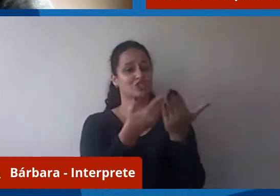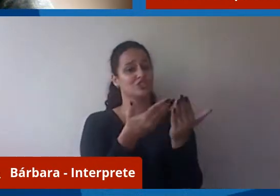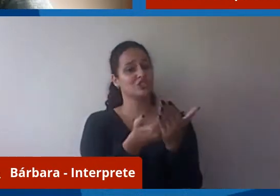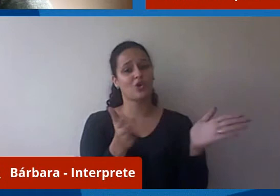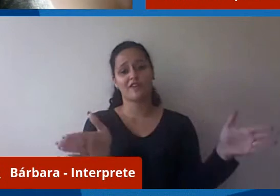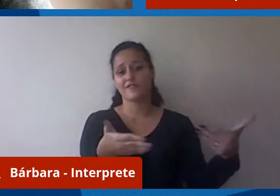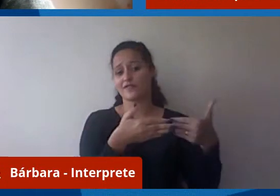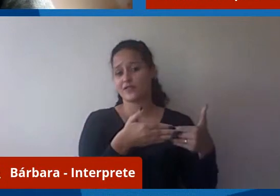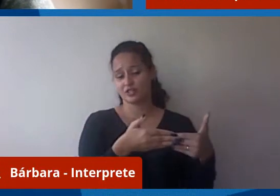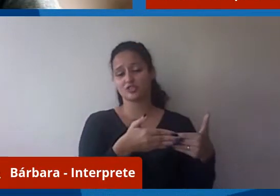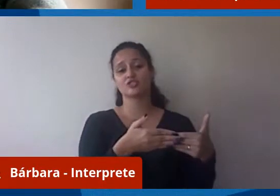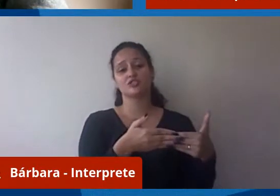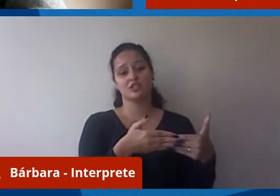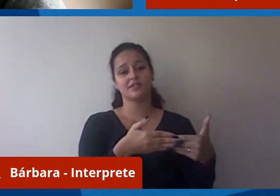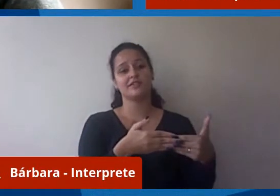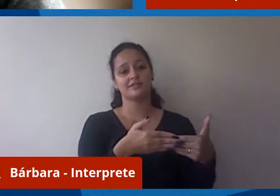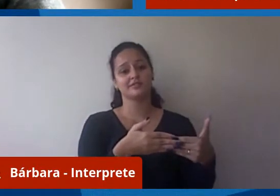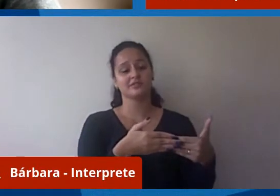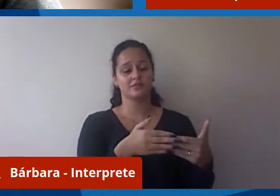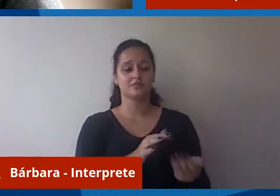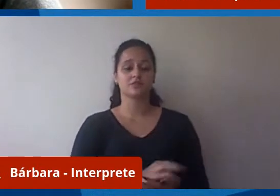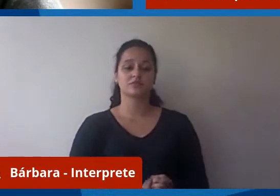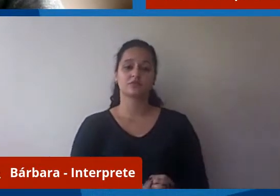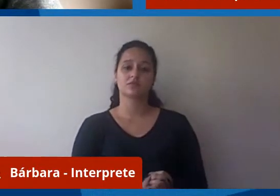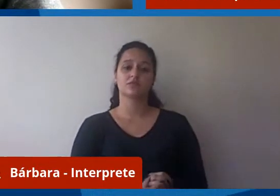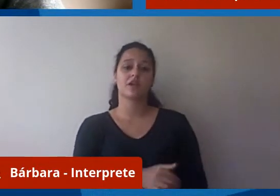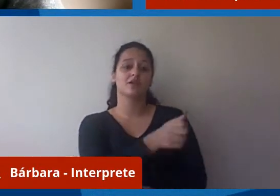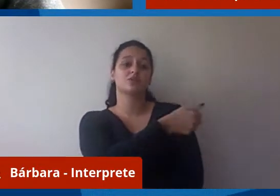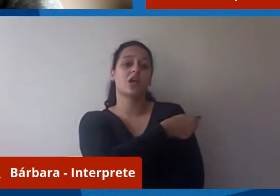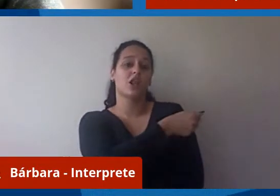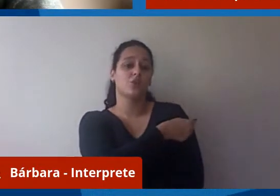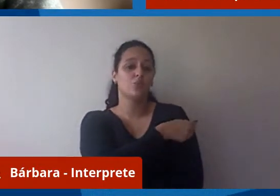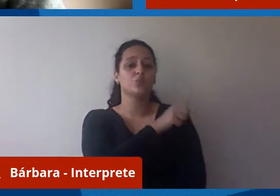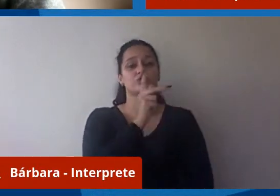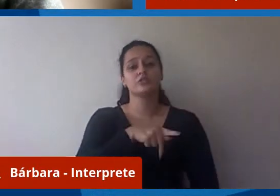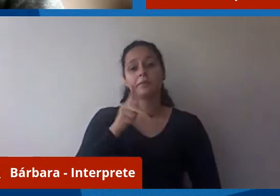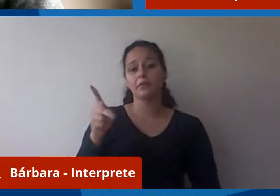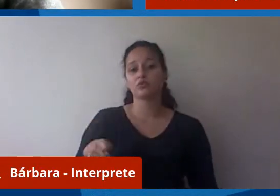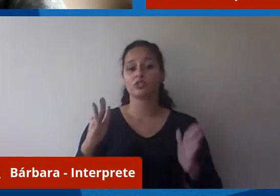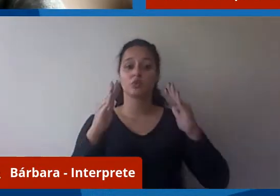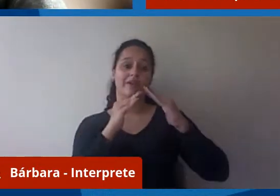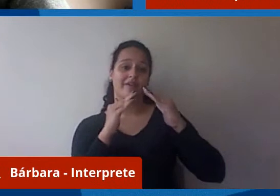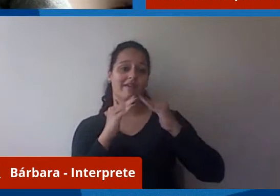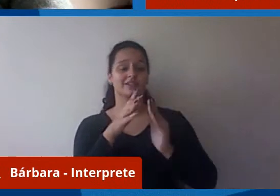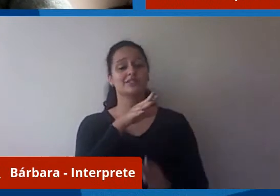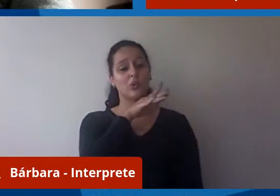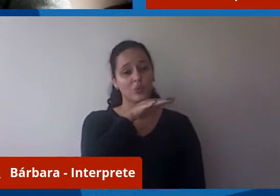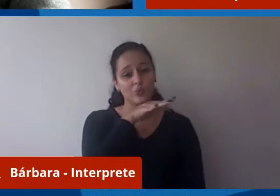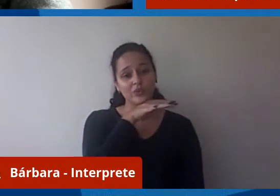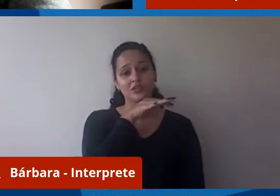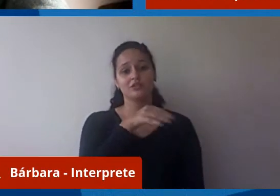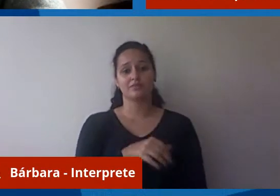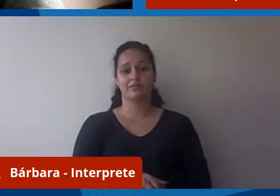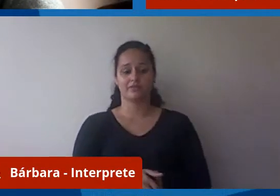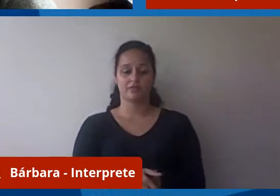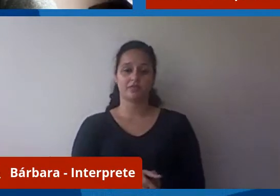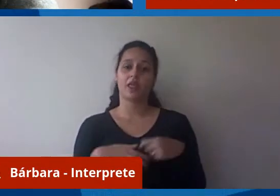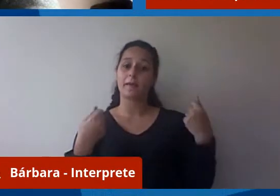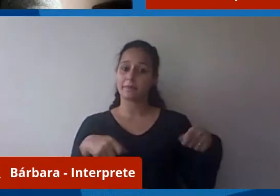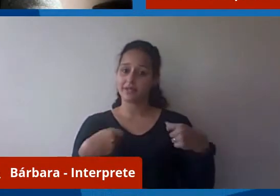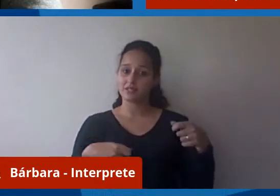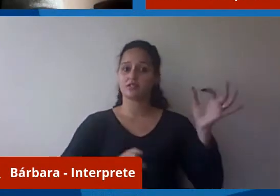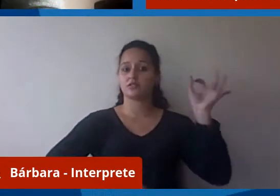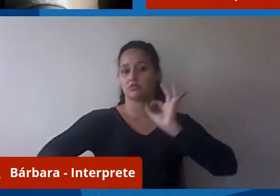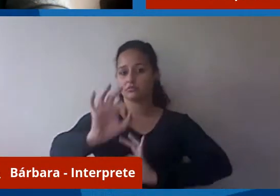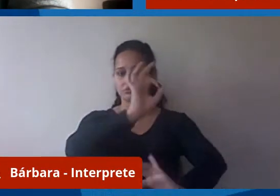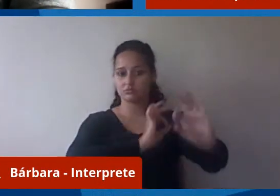quando as escolas estão fechadas, os alunos e os professores estão em casa, é ruim. Precisamos reorganizar a comunidade